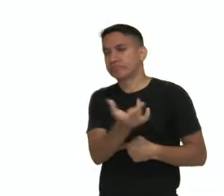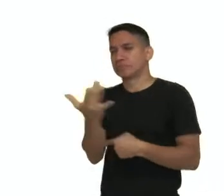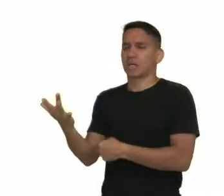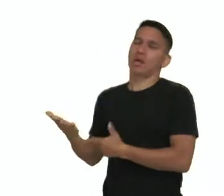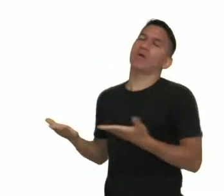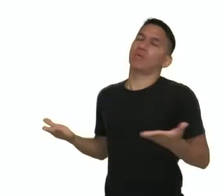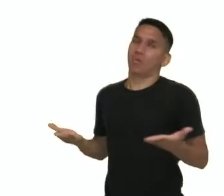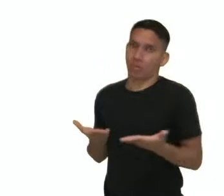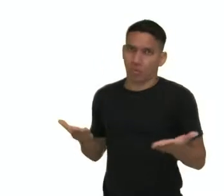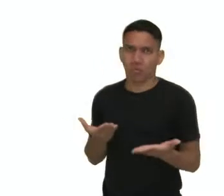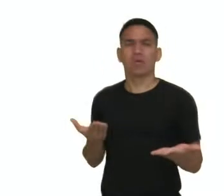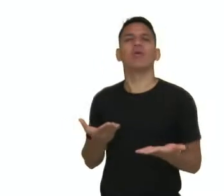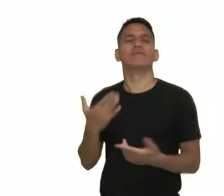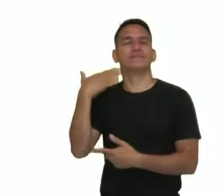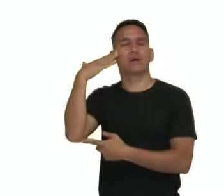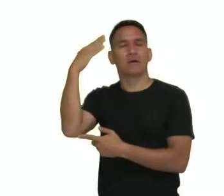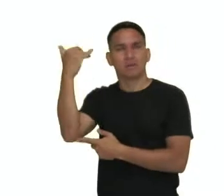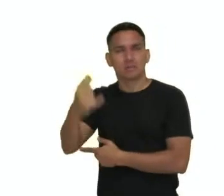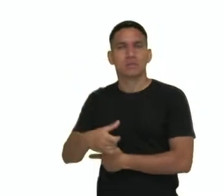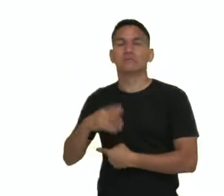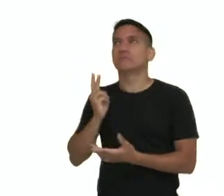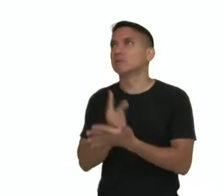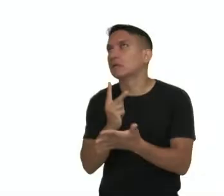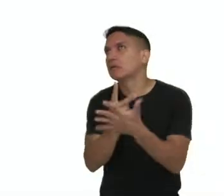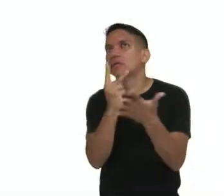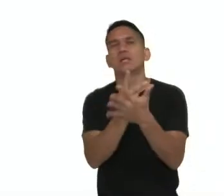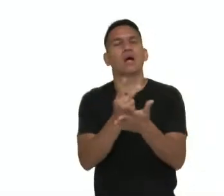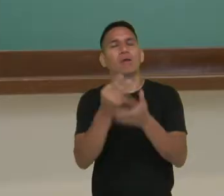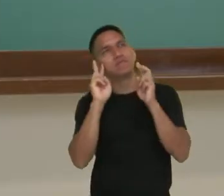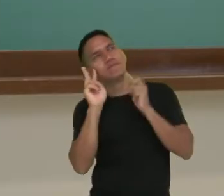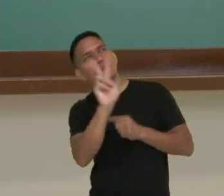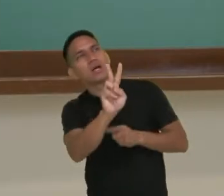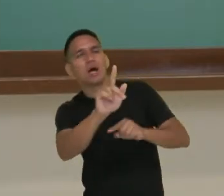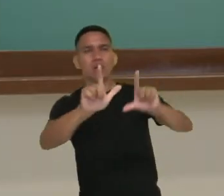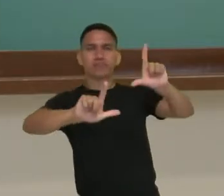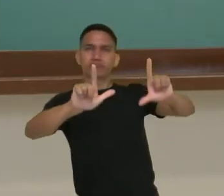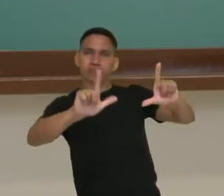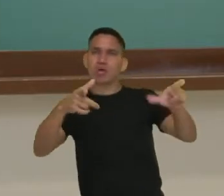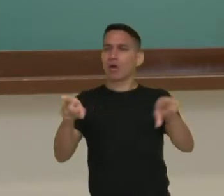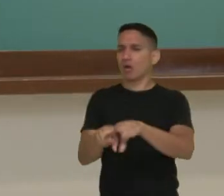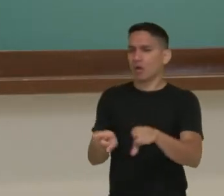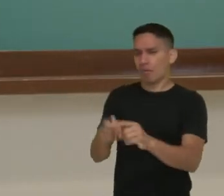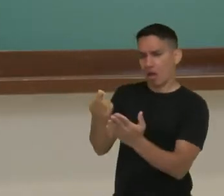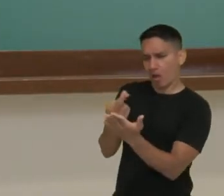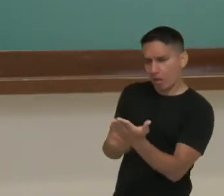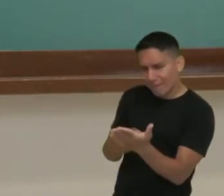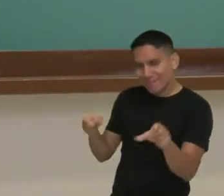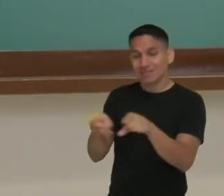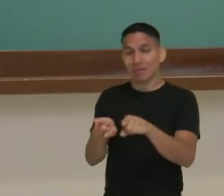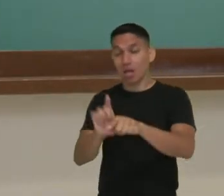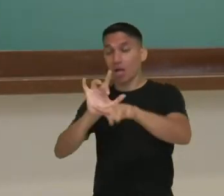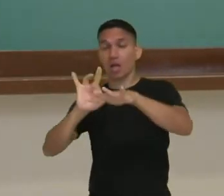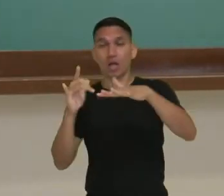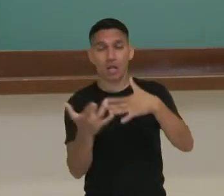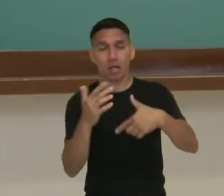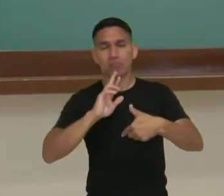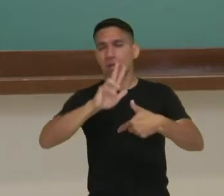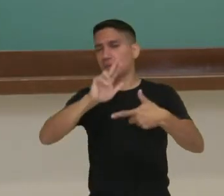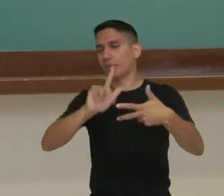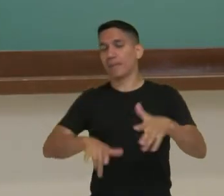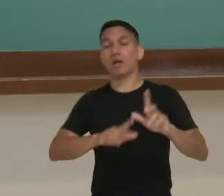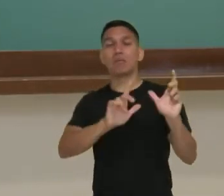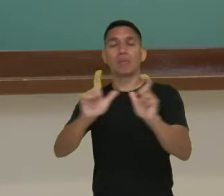hoje, continuamente, né? A gente vê nos jornais, a gente vê nas revistas, a gente vê nas redes sociais o tempo todo, né?